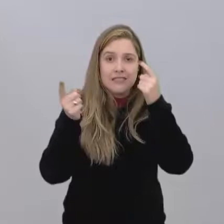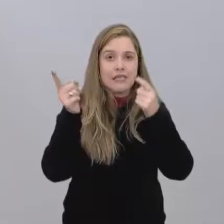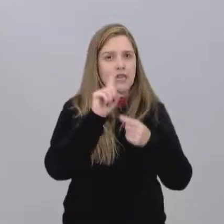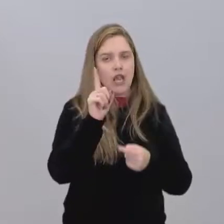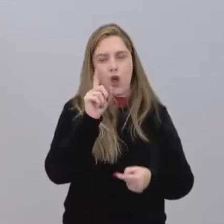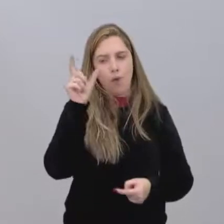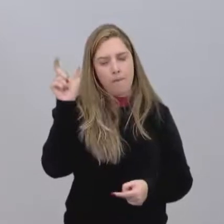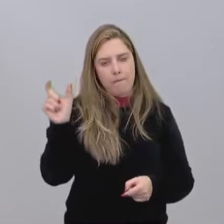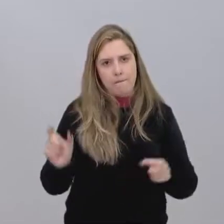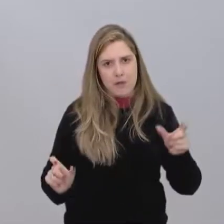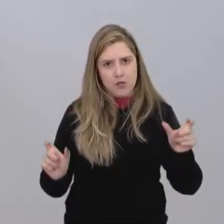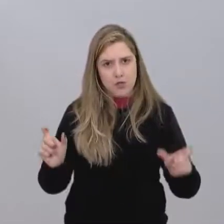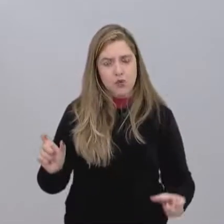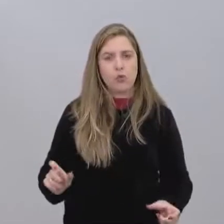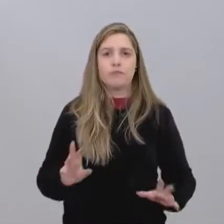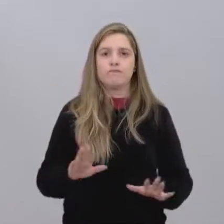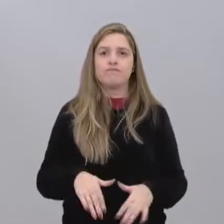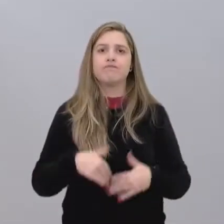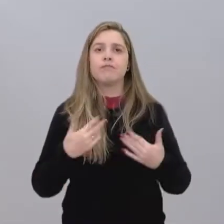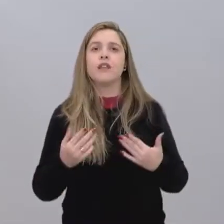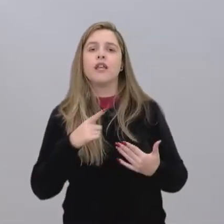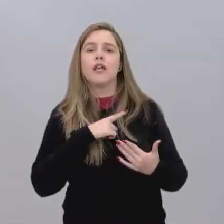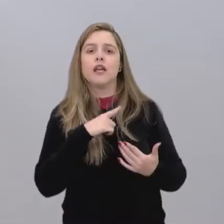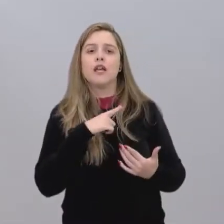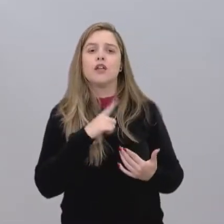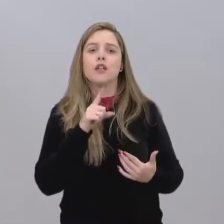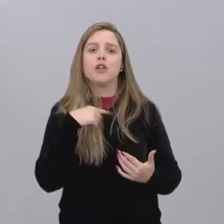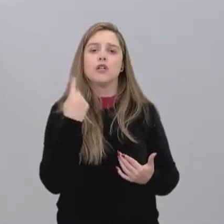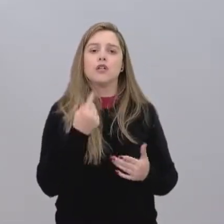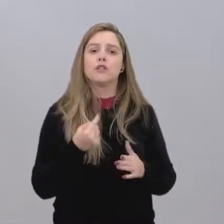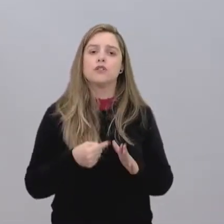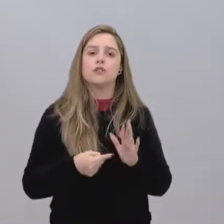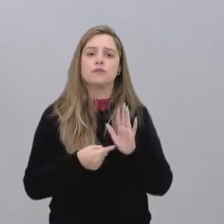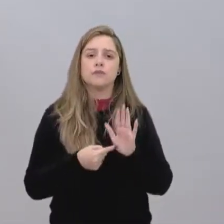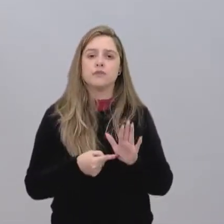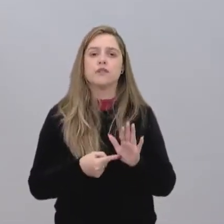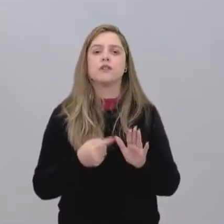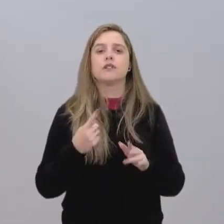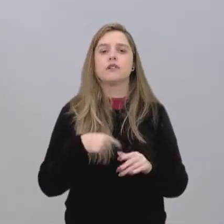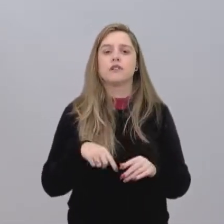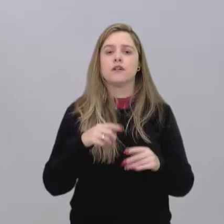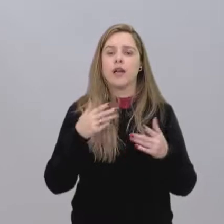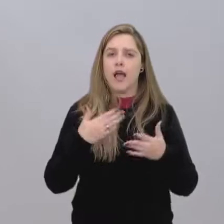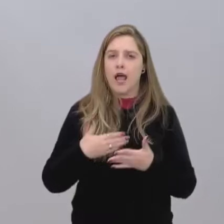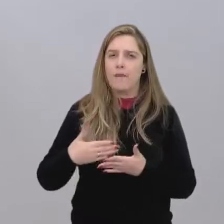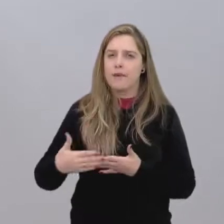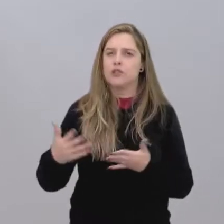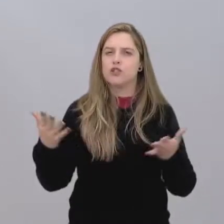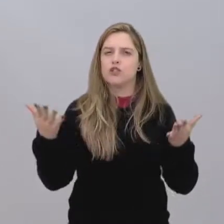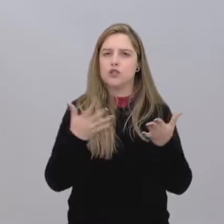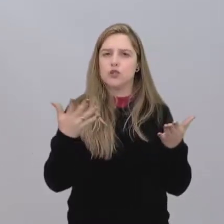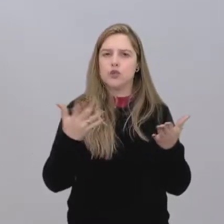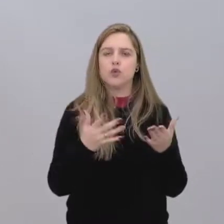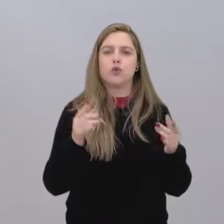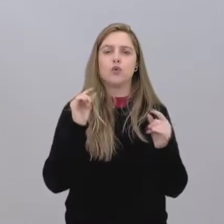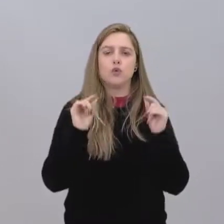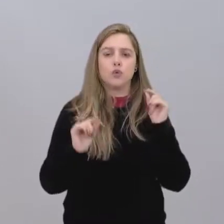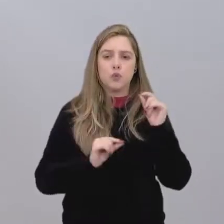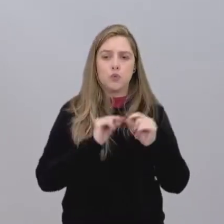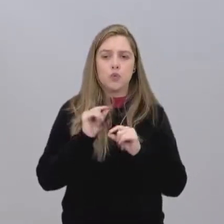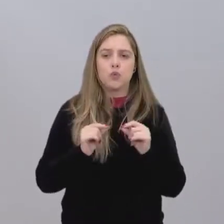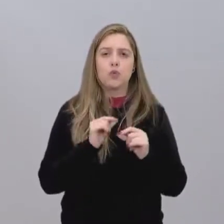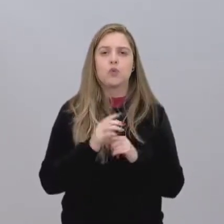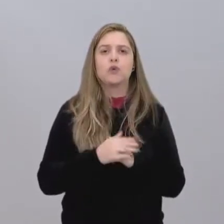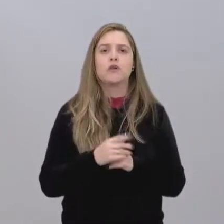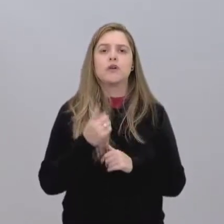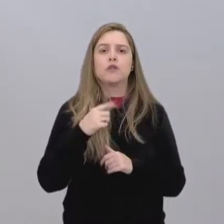pessoas, ok? E aí, feita então a nossa retrospectiva, né, a partir de agora que a gente retomou então